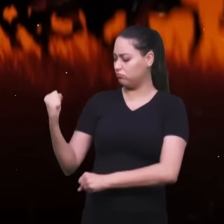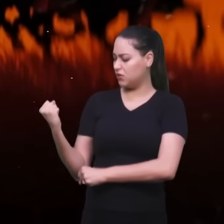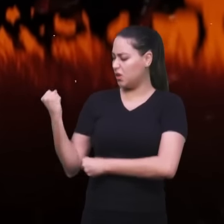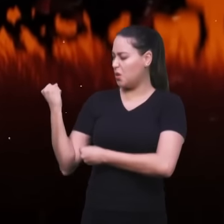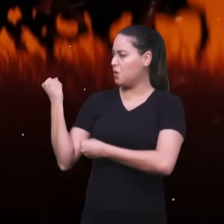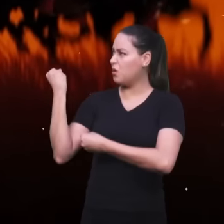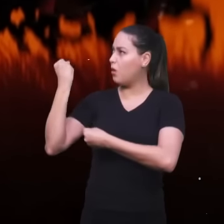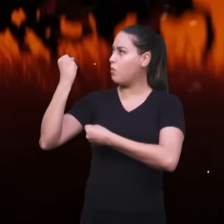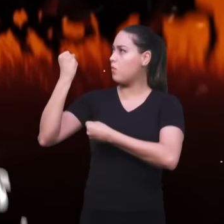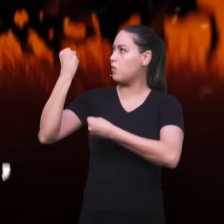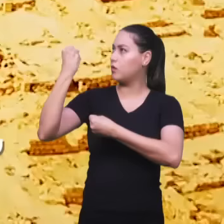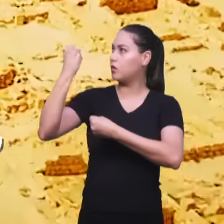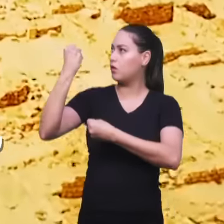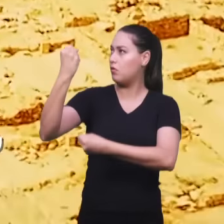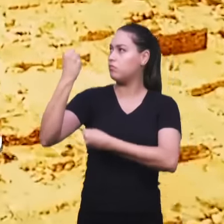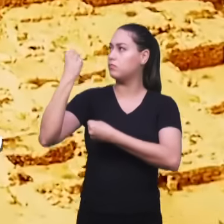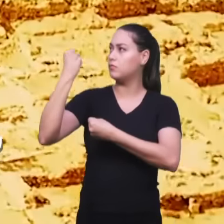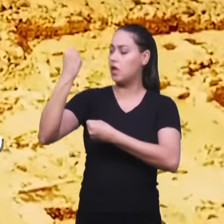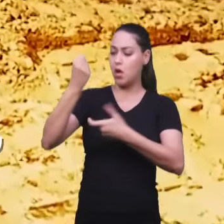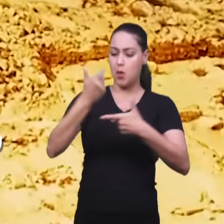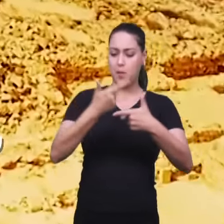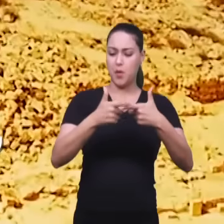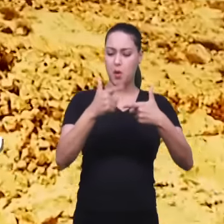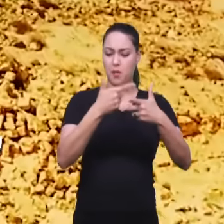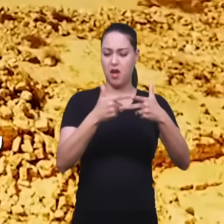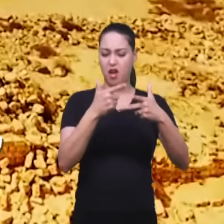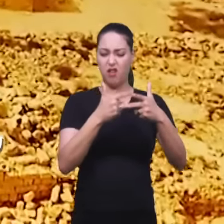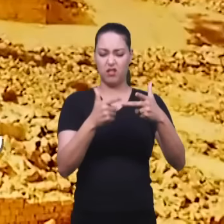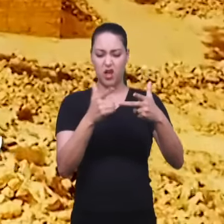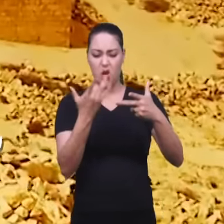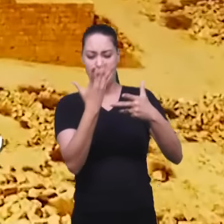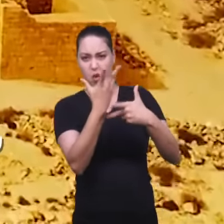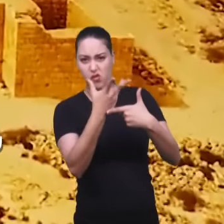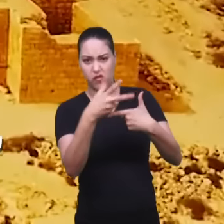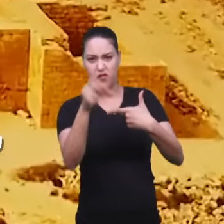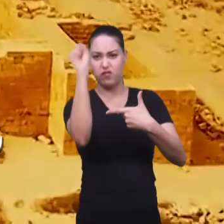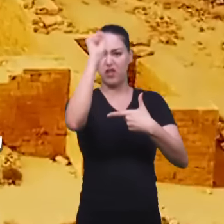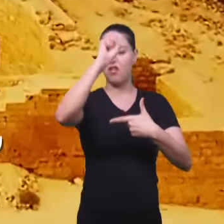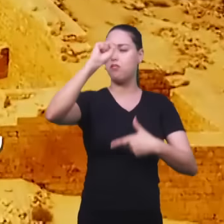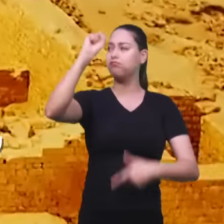Meu Deus Quebra Muralhas